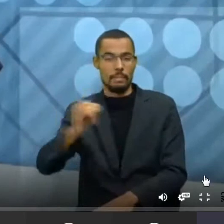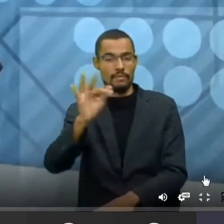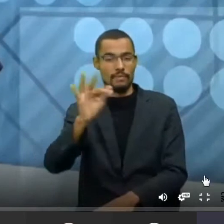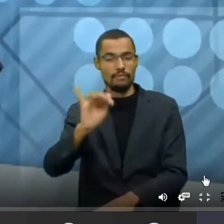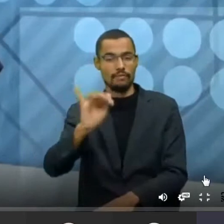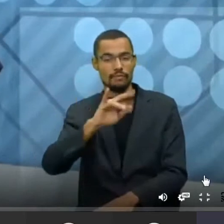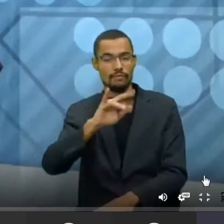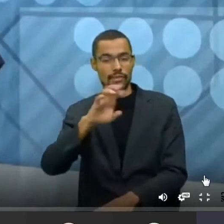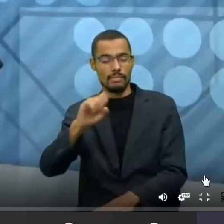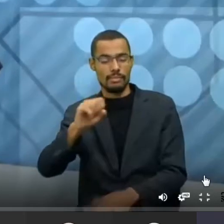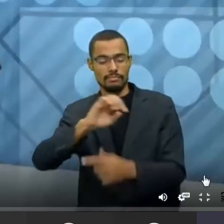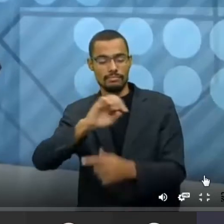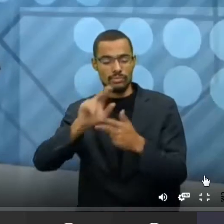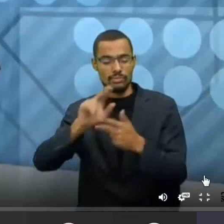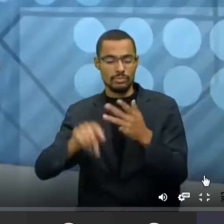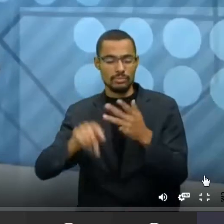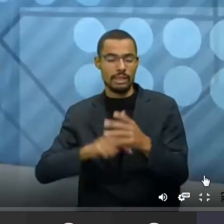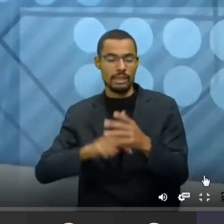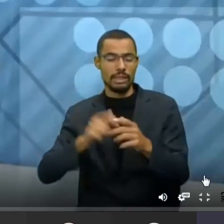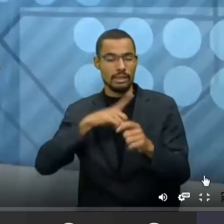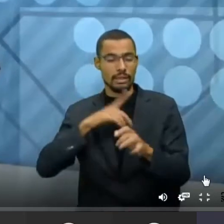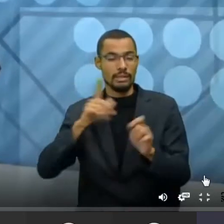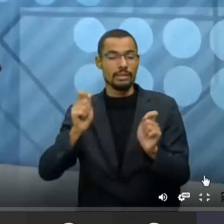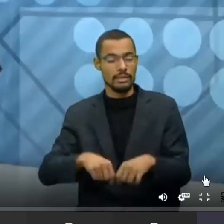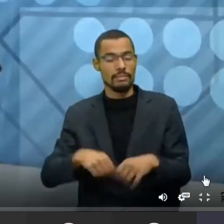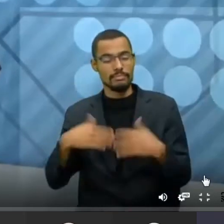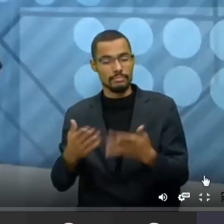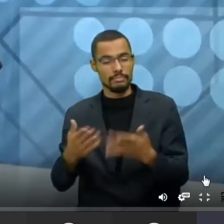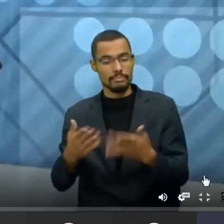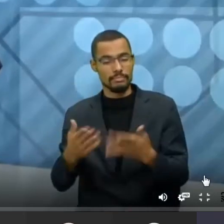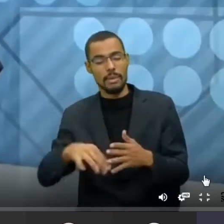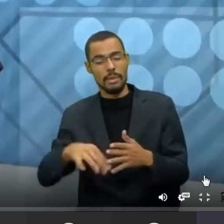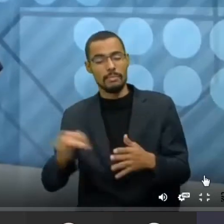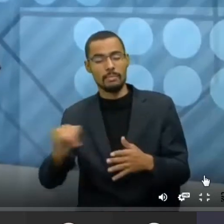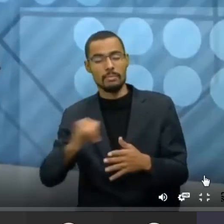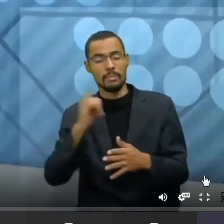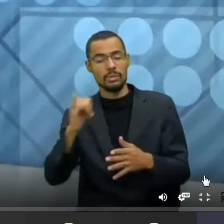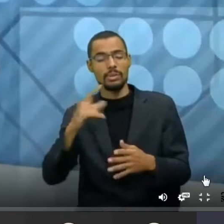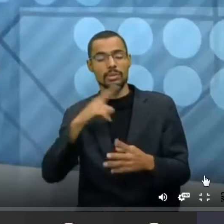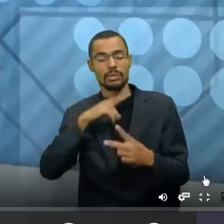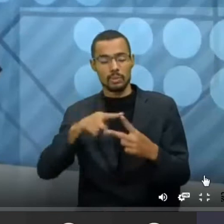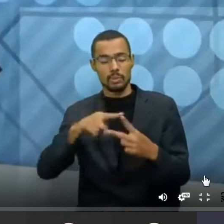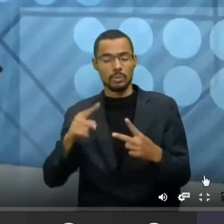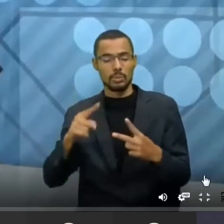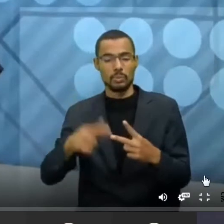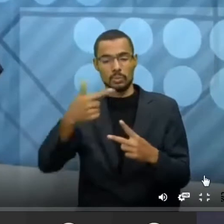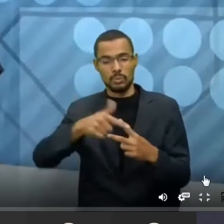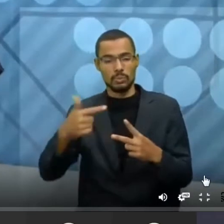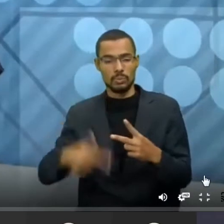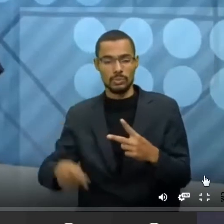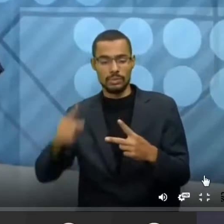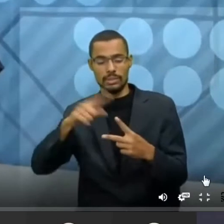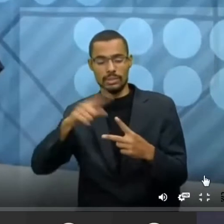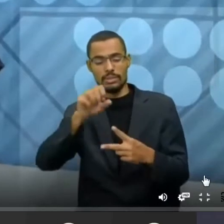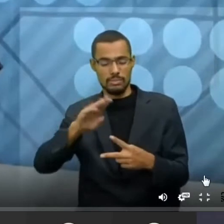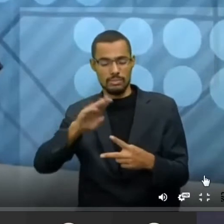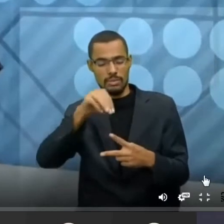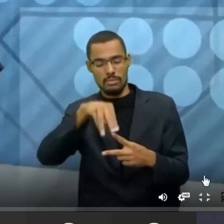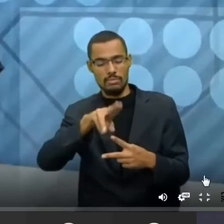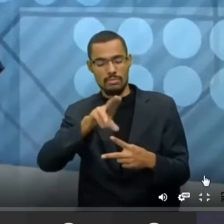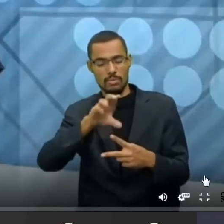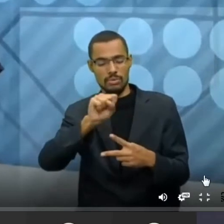né, a disposição dessas fibras, e acima da camada muscular ainda nós temos 2 outras, que é a camada de submucosa.